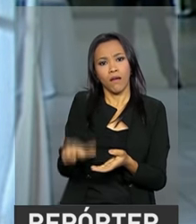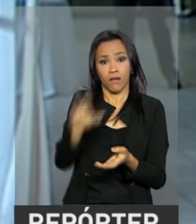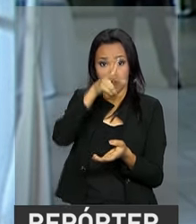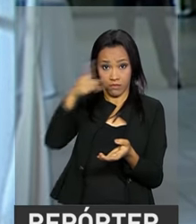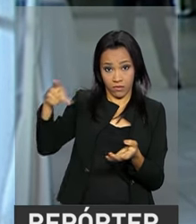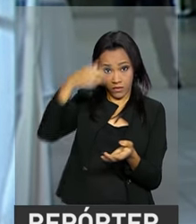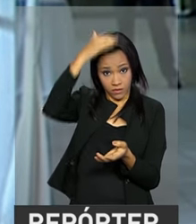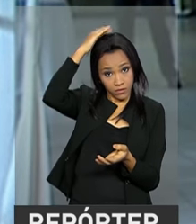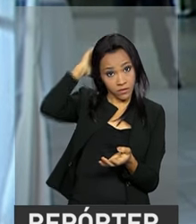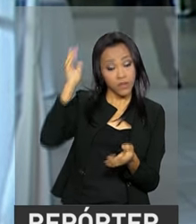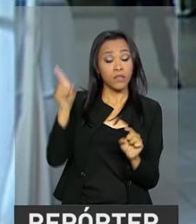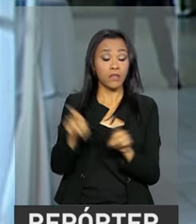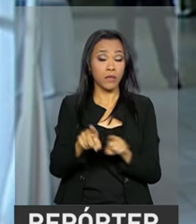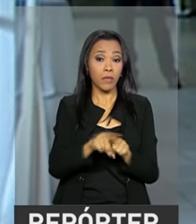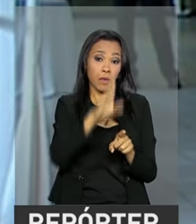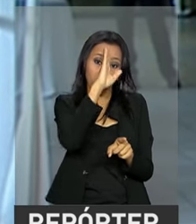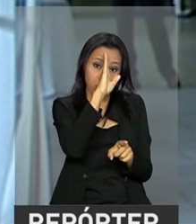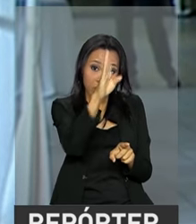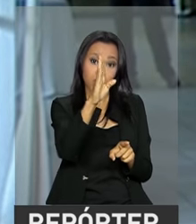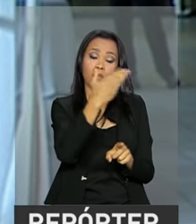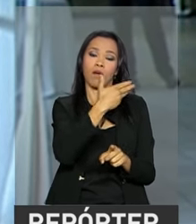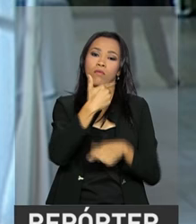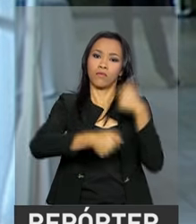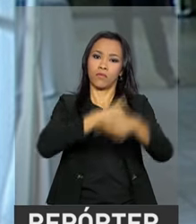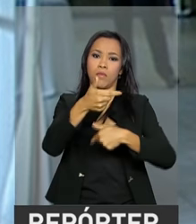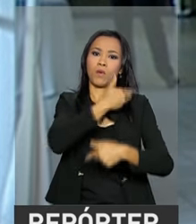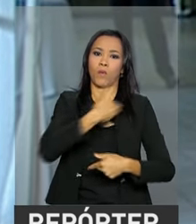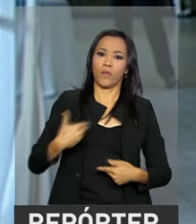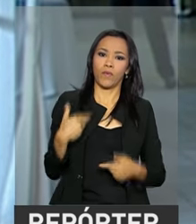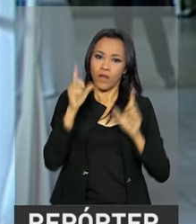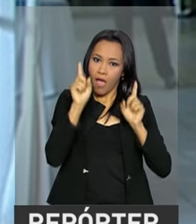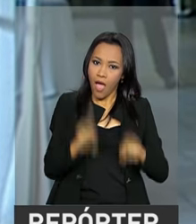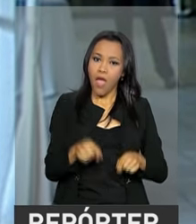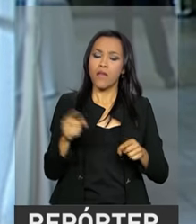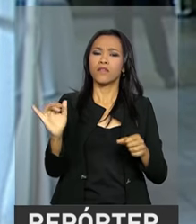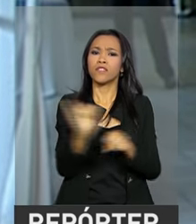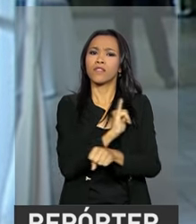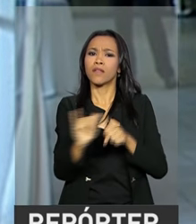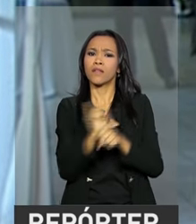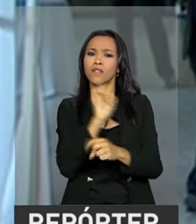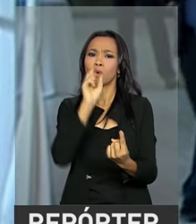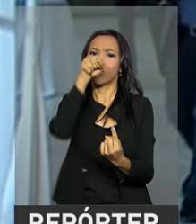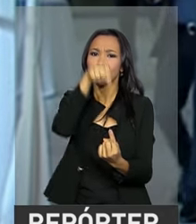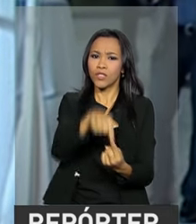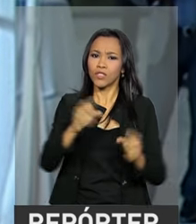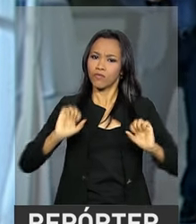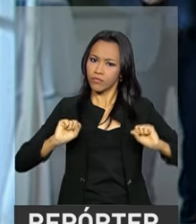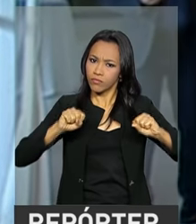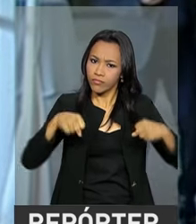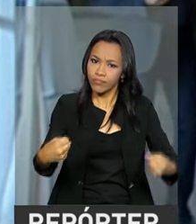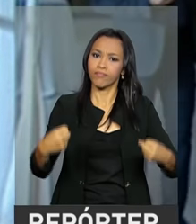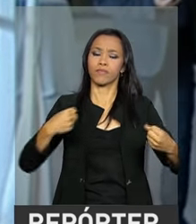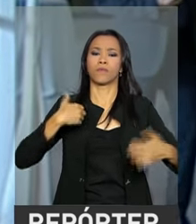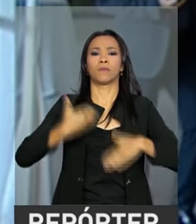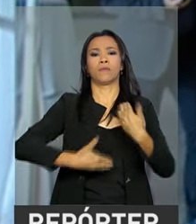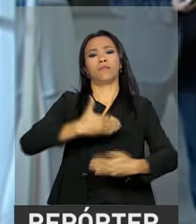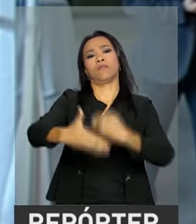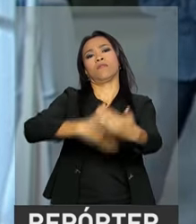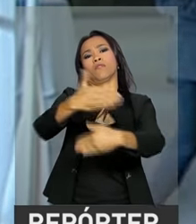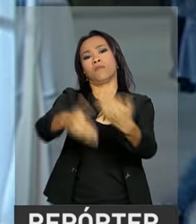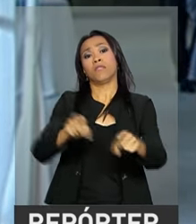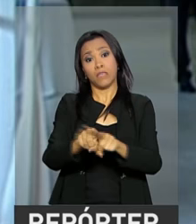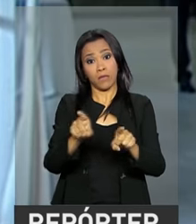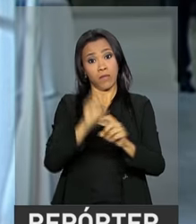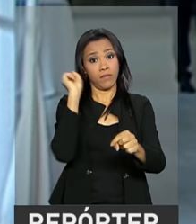República e destacou que a prioridade do governo são medidas para retomar a geração do crescimento e da geração